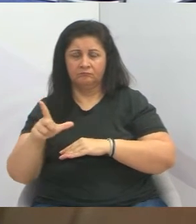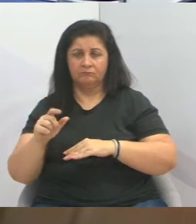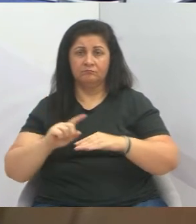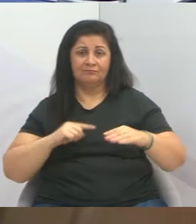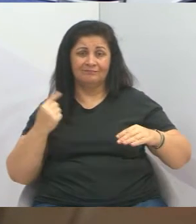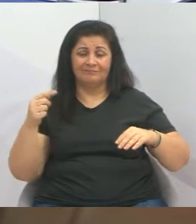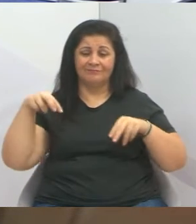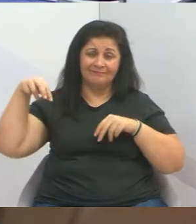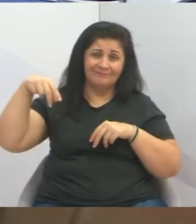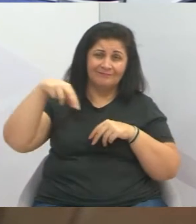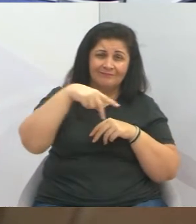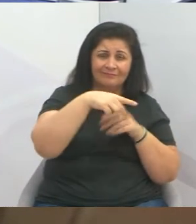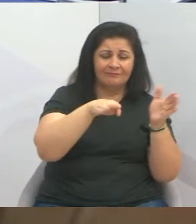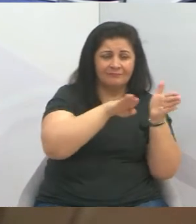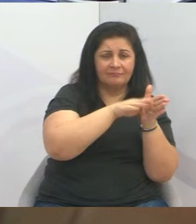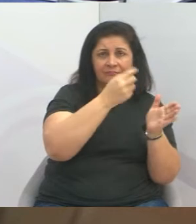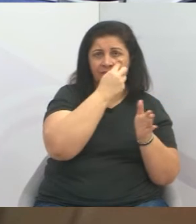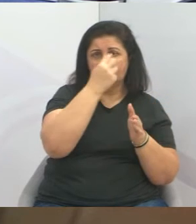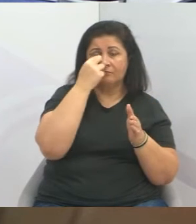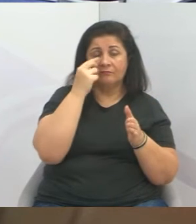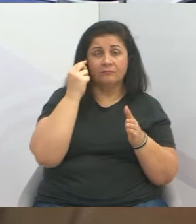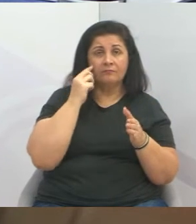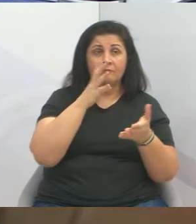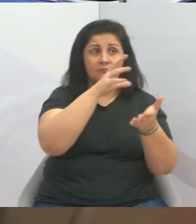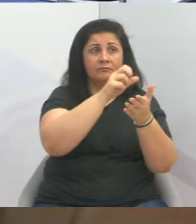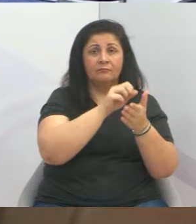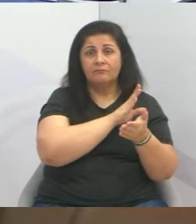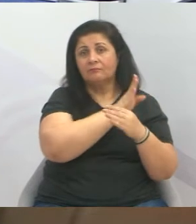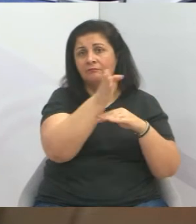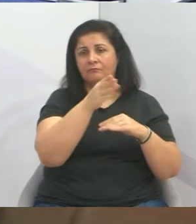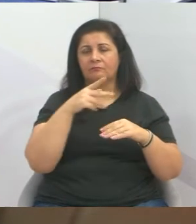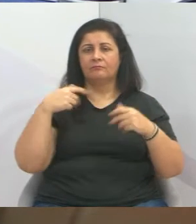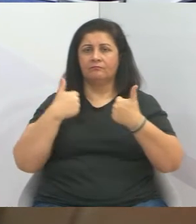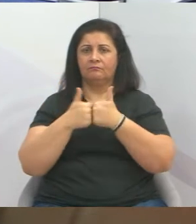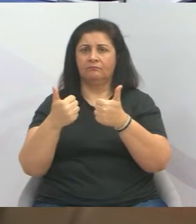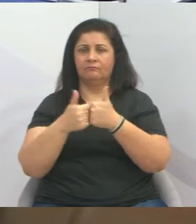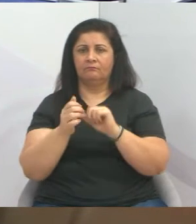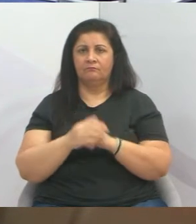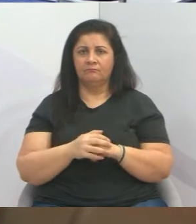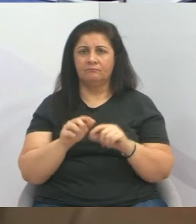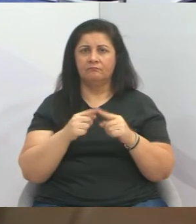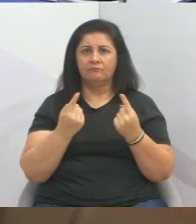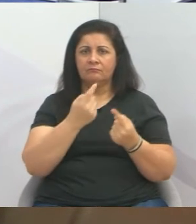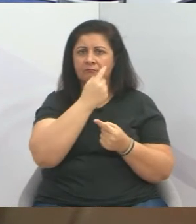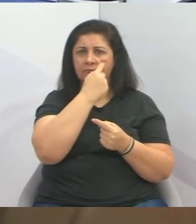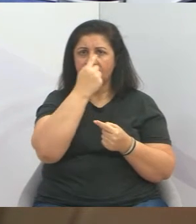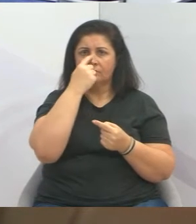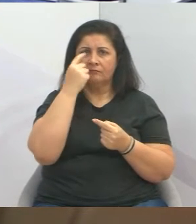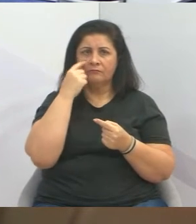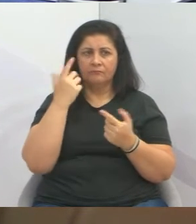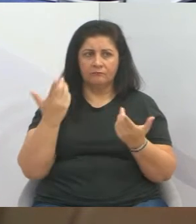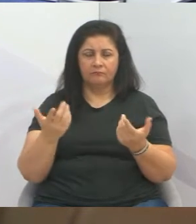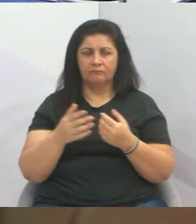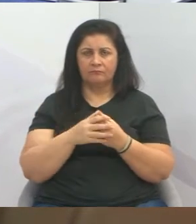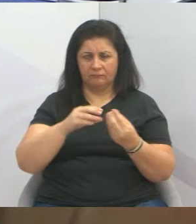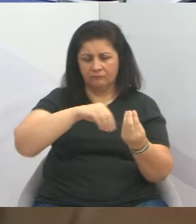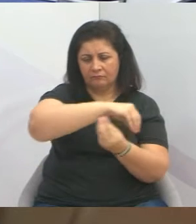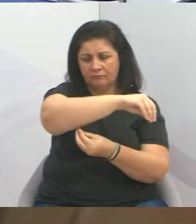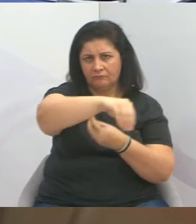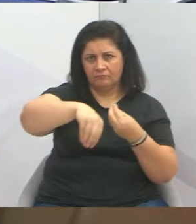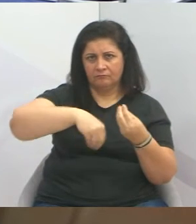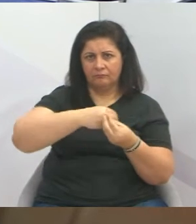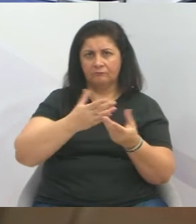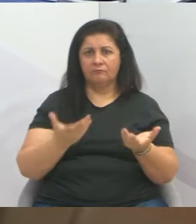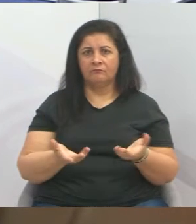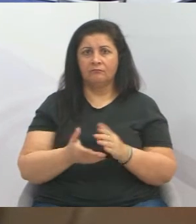até no parque Meia Lua para ir nesse ônibus e o hino pai que minha lua incluindo o parque na